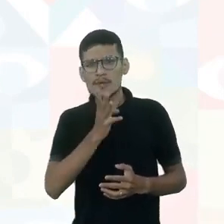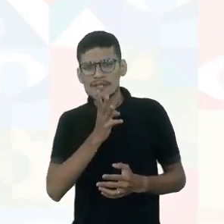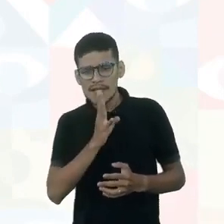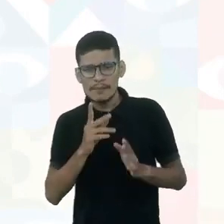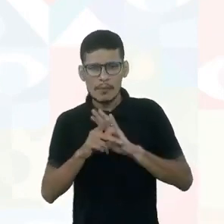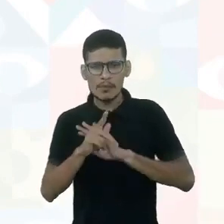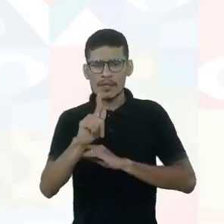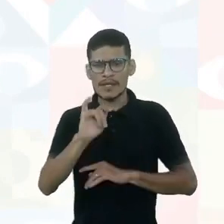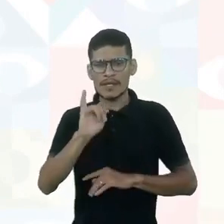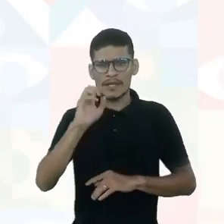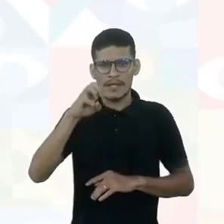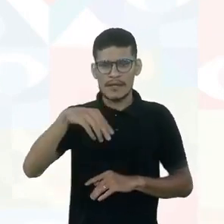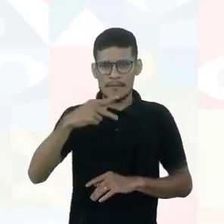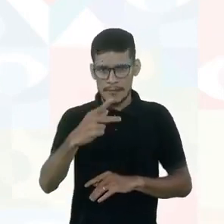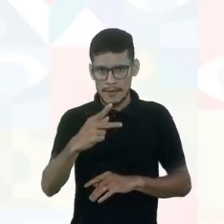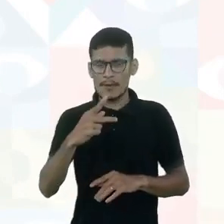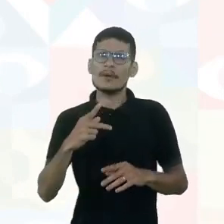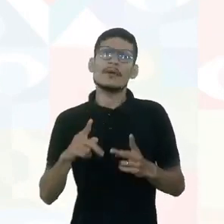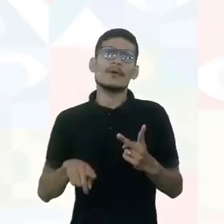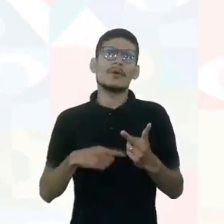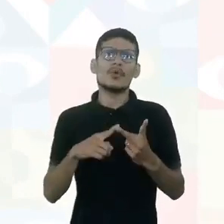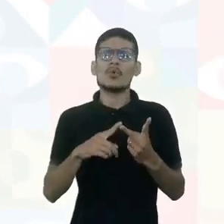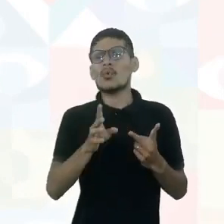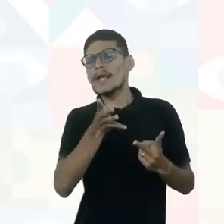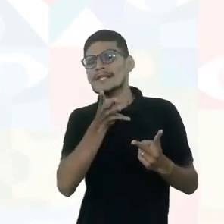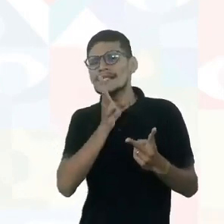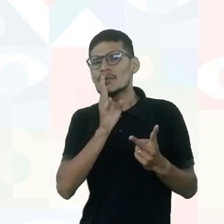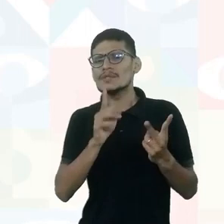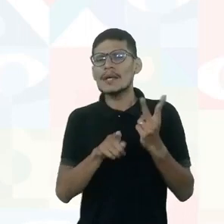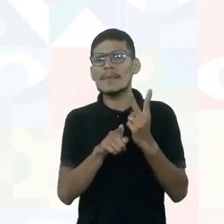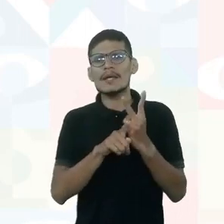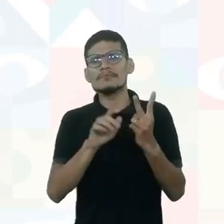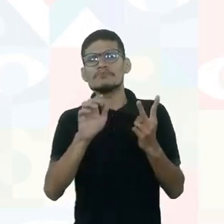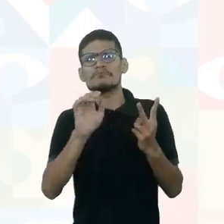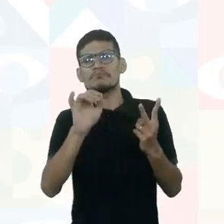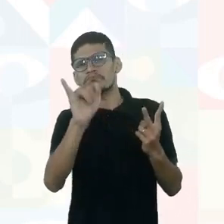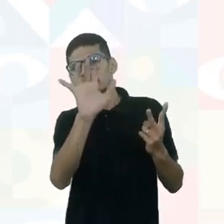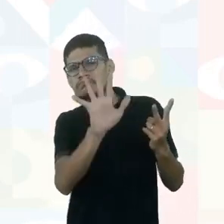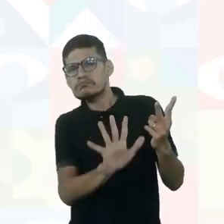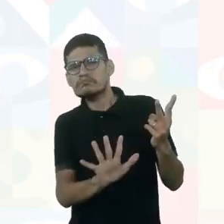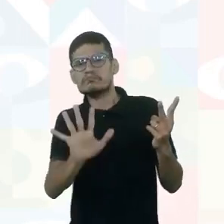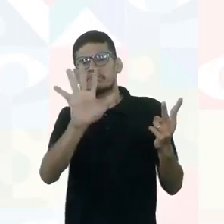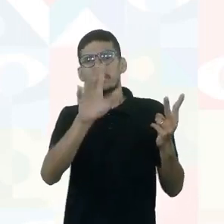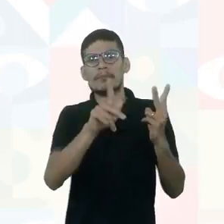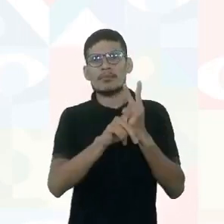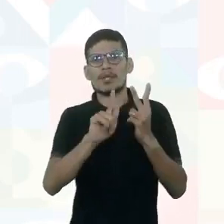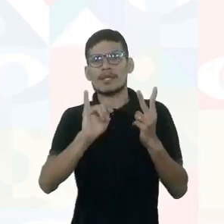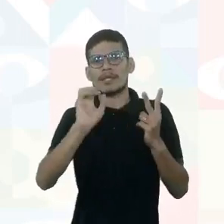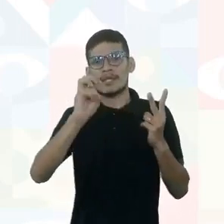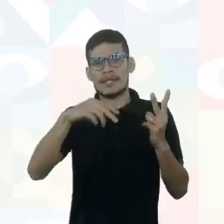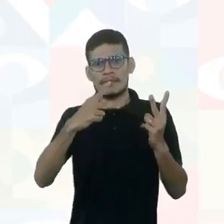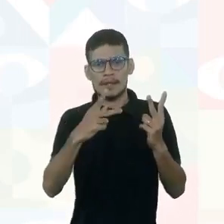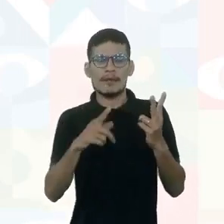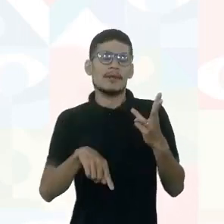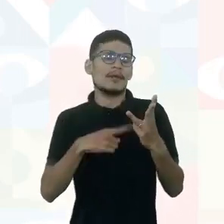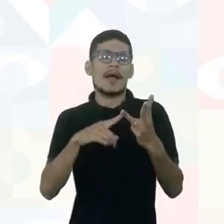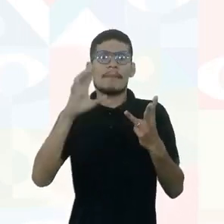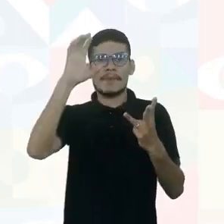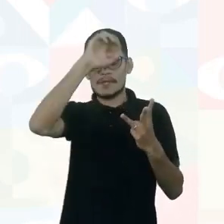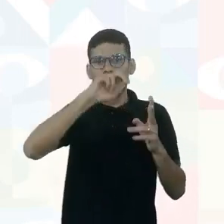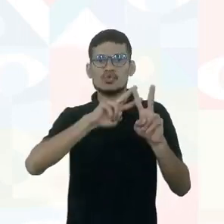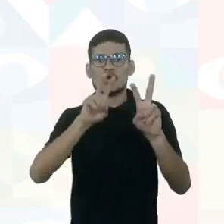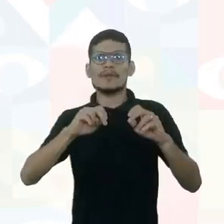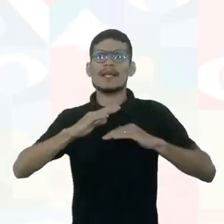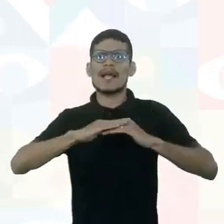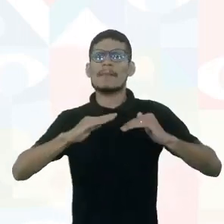na teoria, a gente conheceu a interface do GIMP e aprendeu sobre camadas. Aí